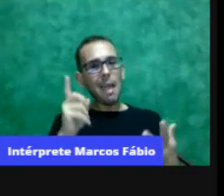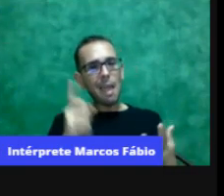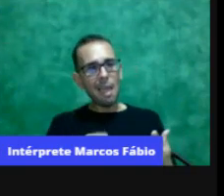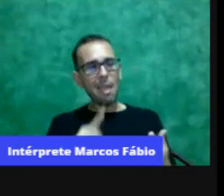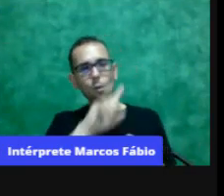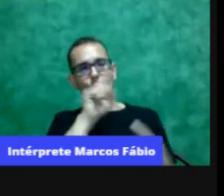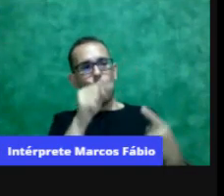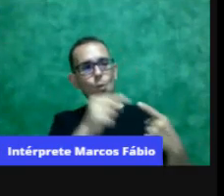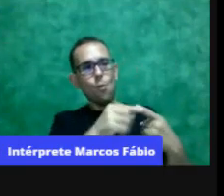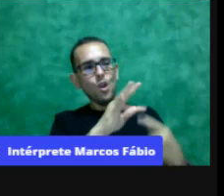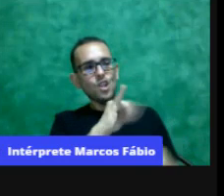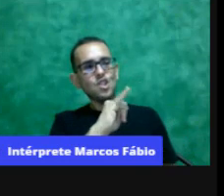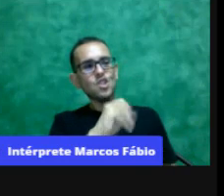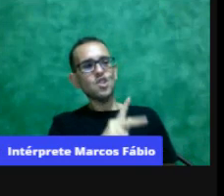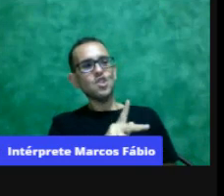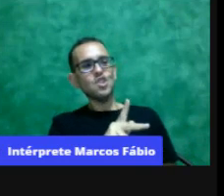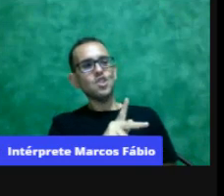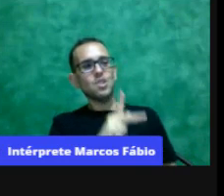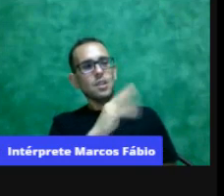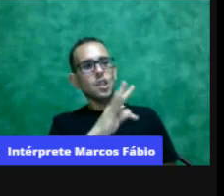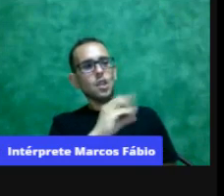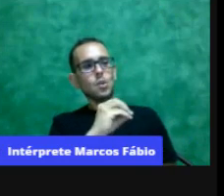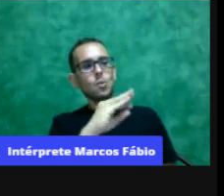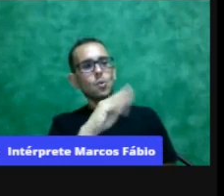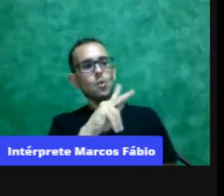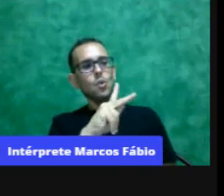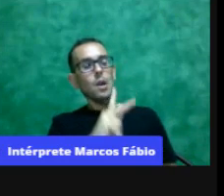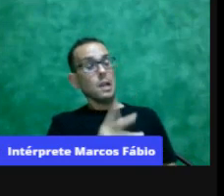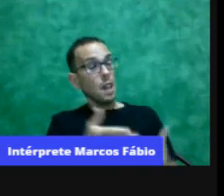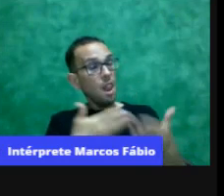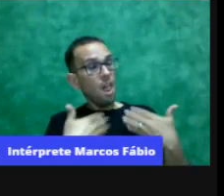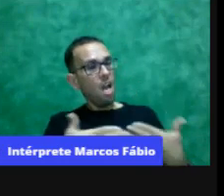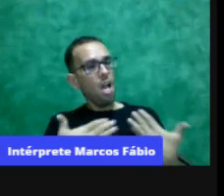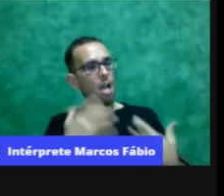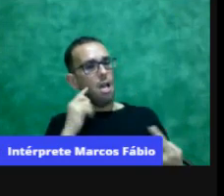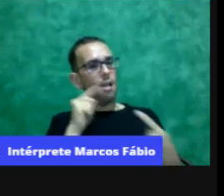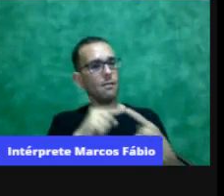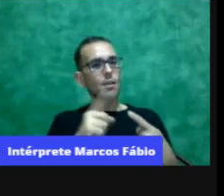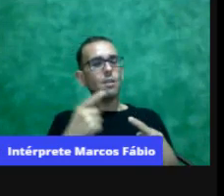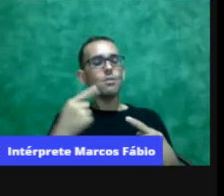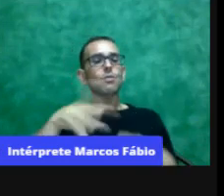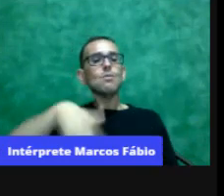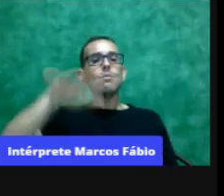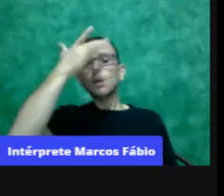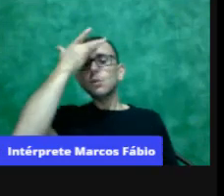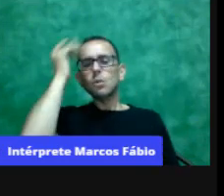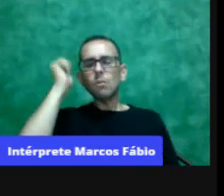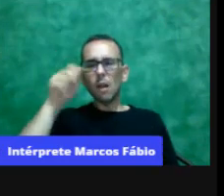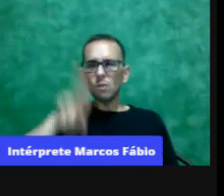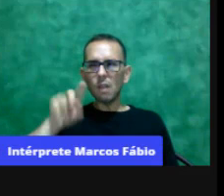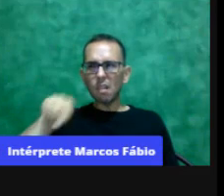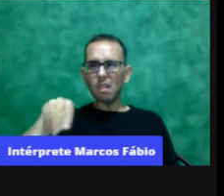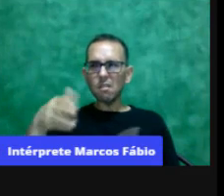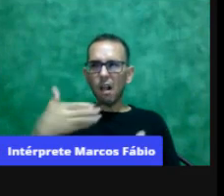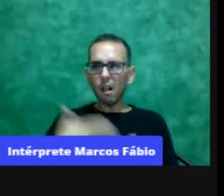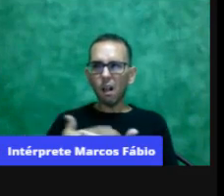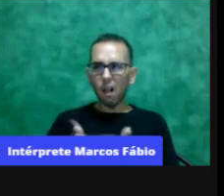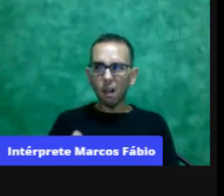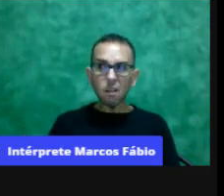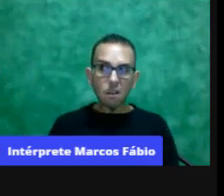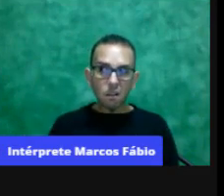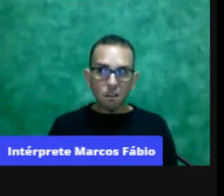do TikTok mais leve, mas o que é importante é que as pessoas falam assim, mas eu vou usar isso na sala de aula,